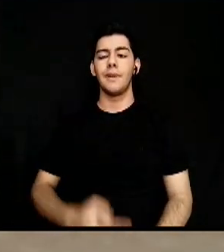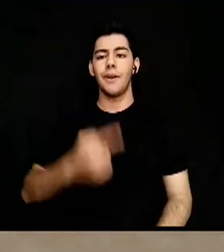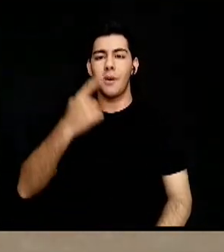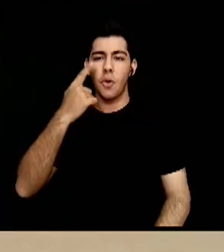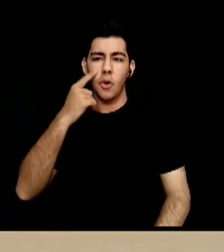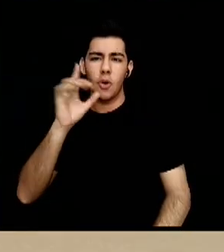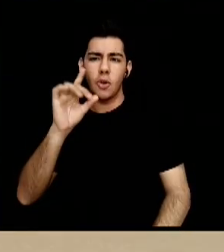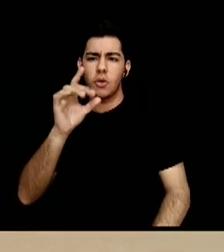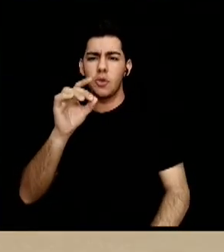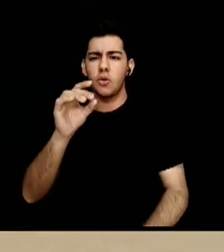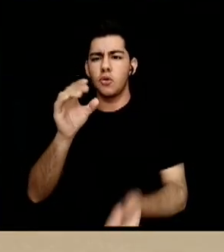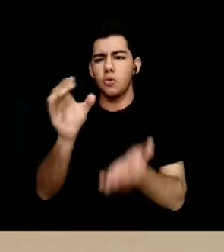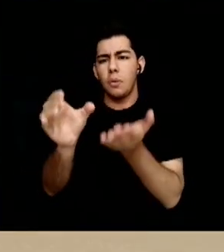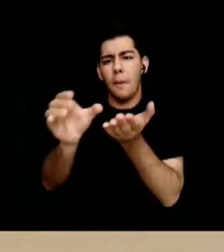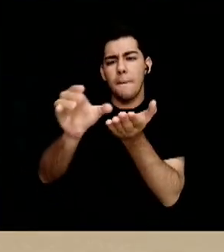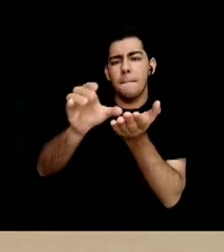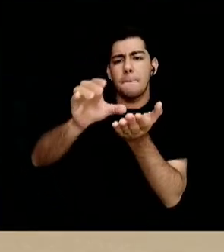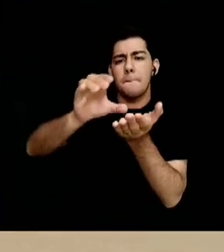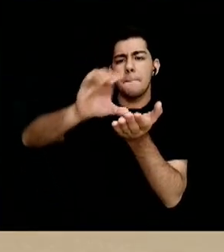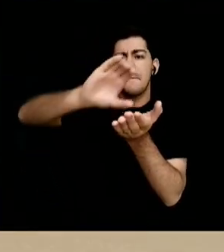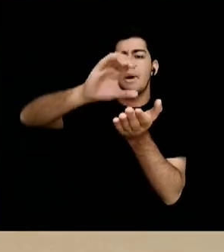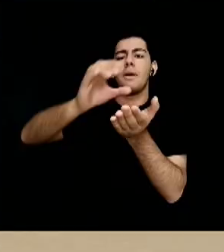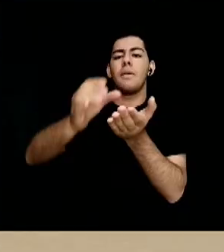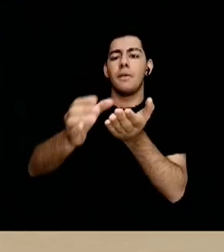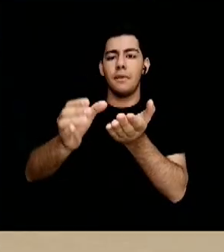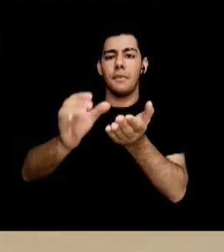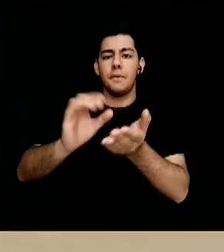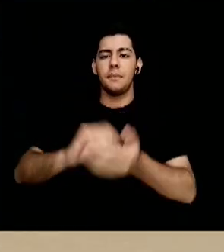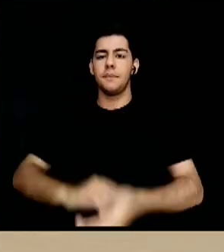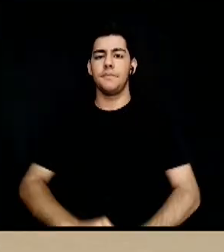outro tom aqui, tá?